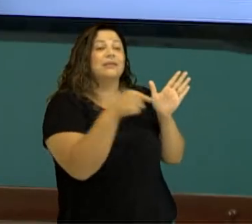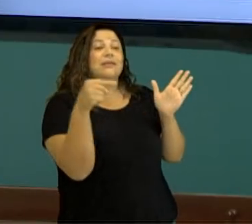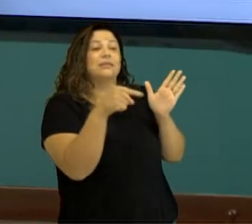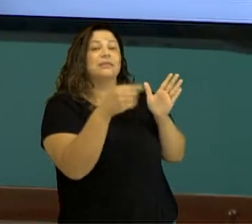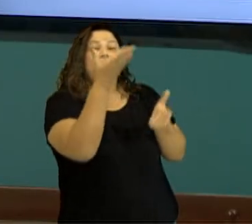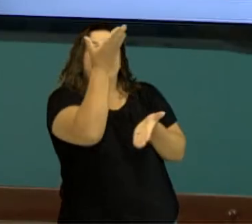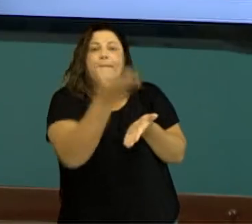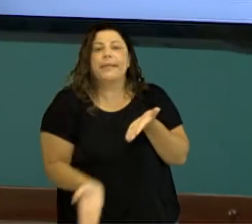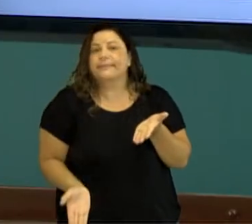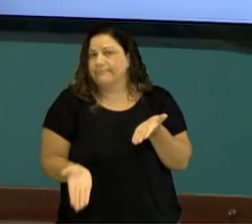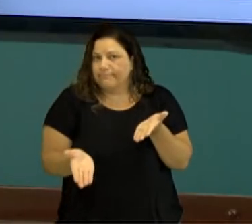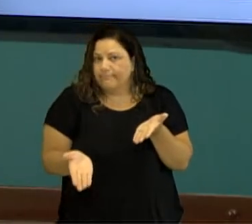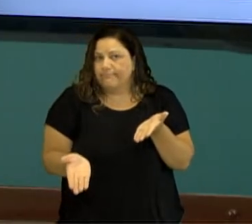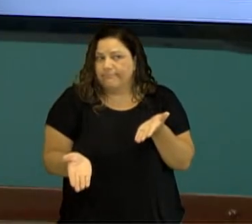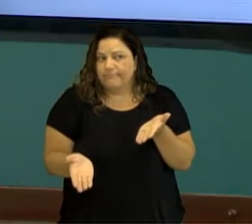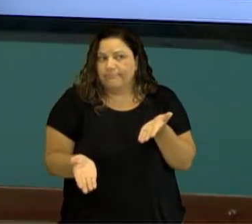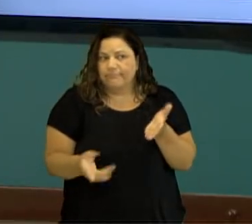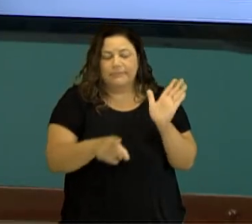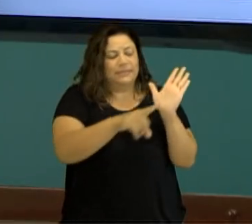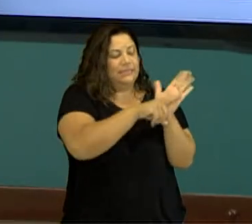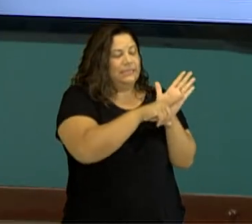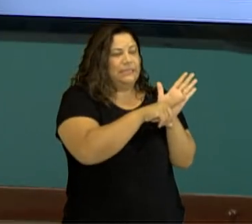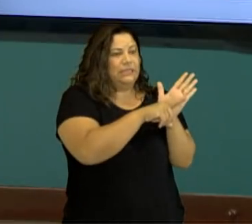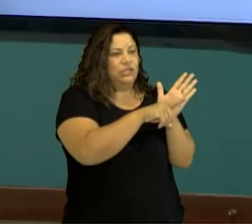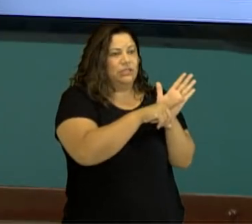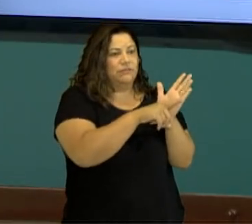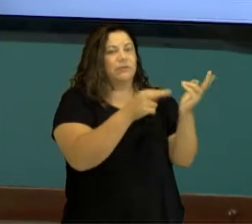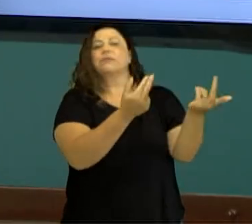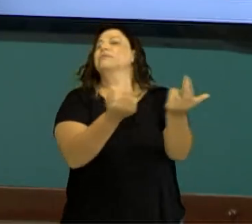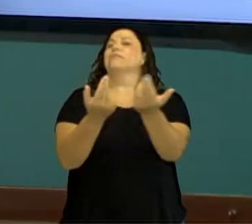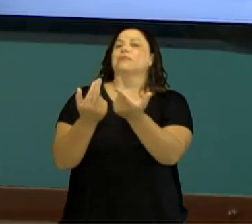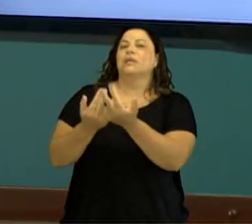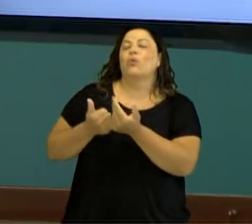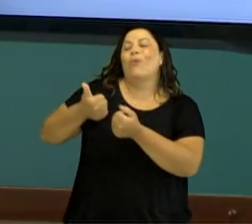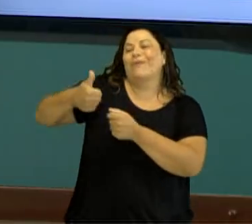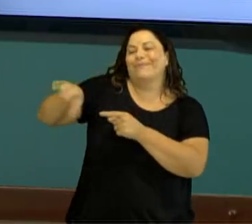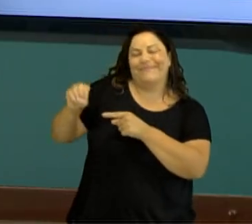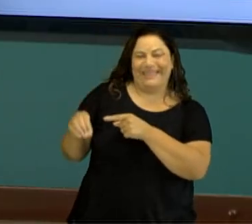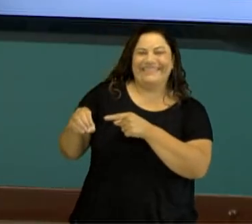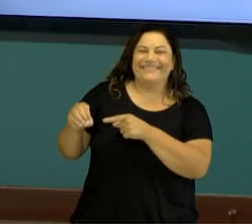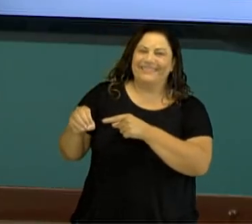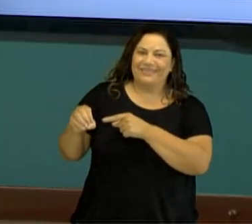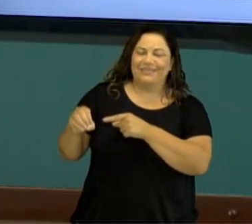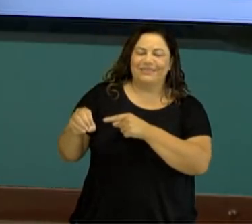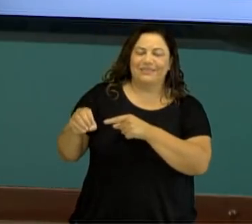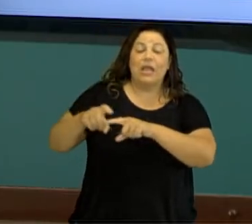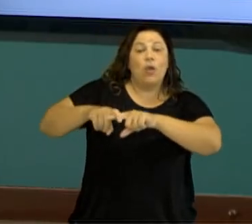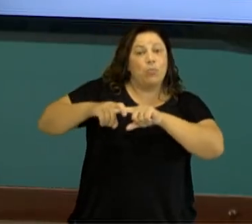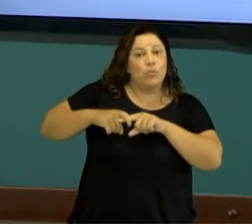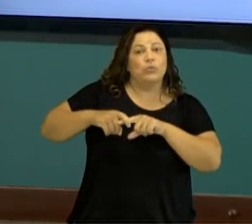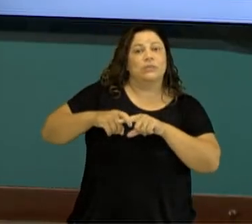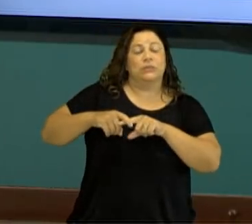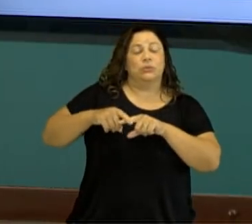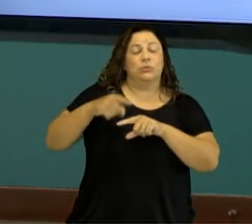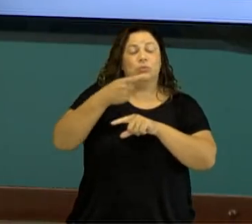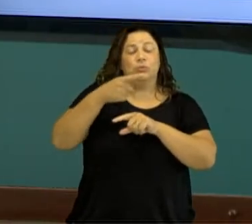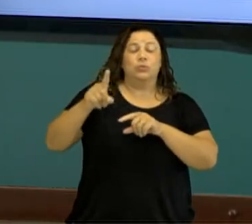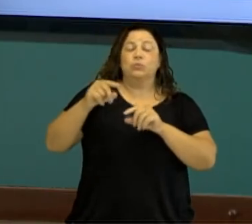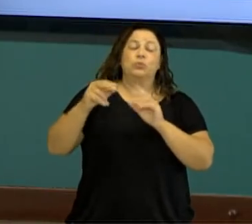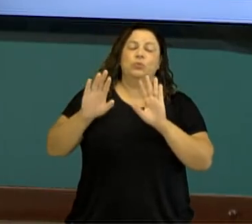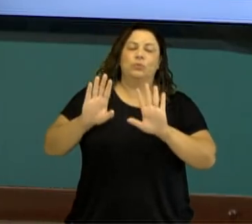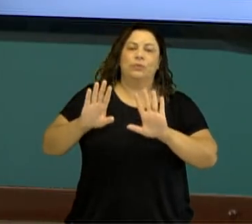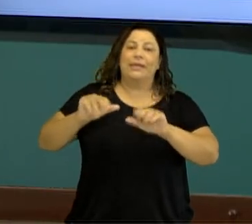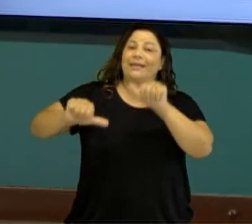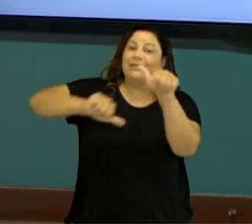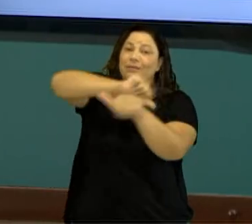um elétron. A negativa é igual a 10. Por isso ele não é mais átomo neutro, agora ele é íon,